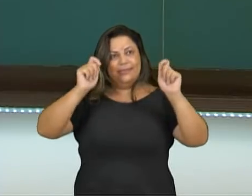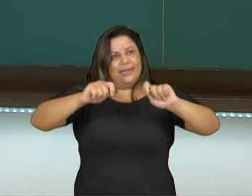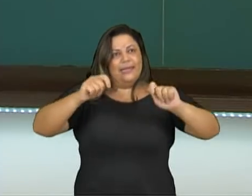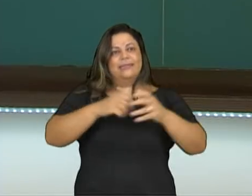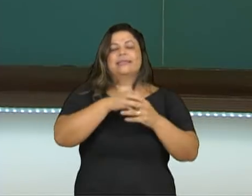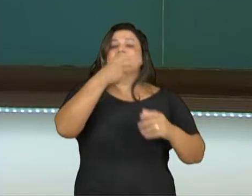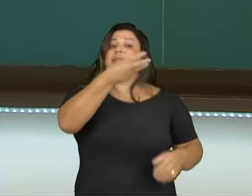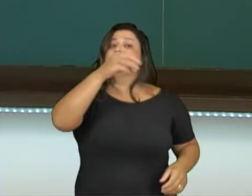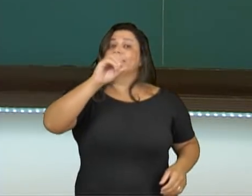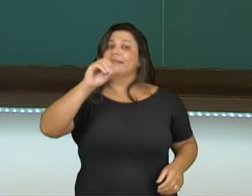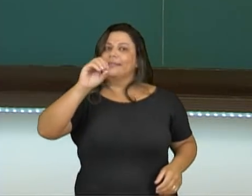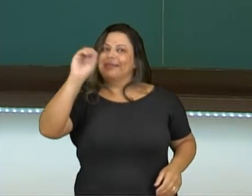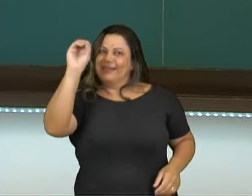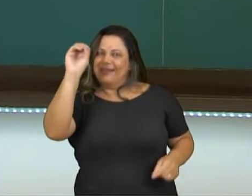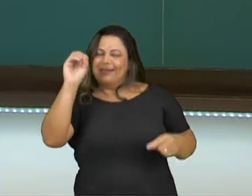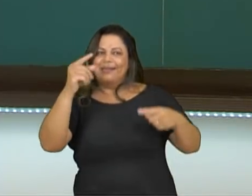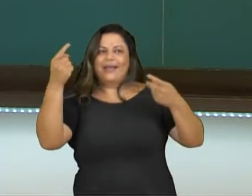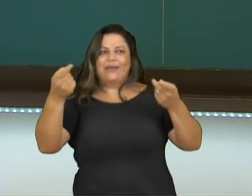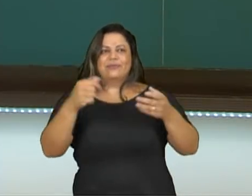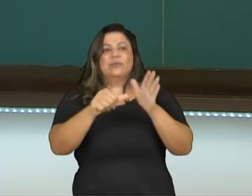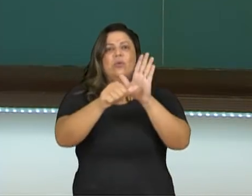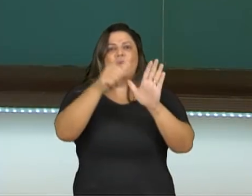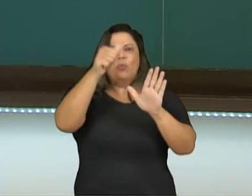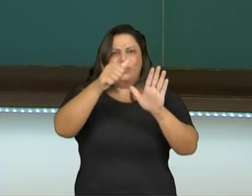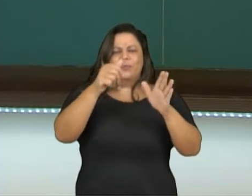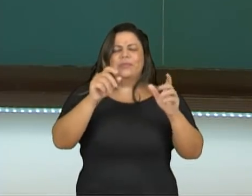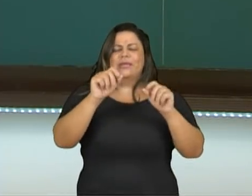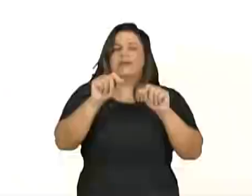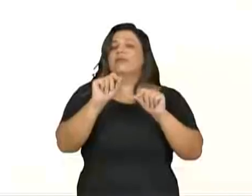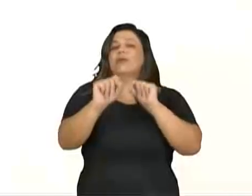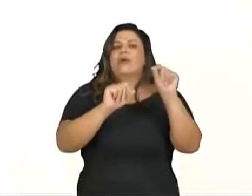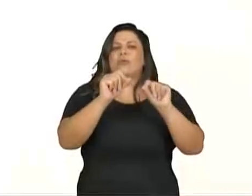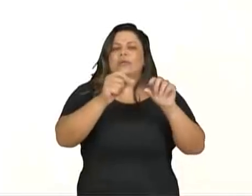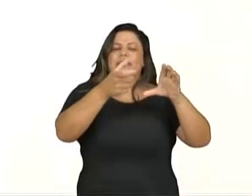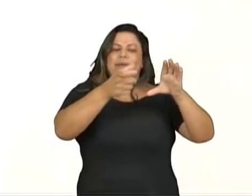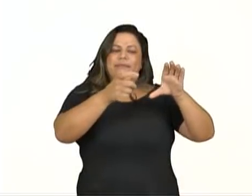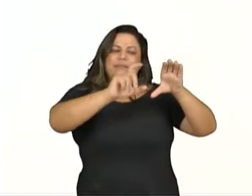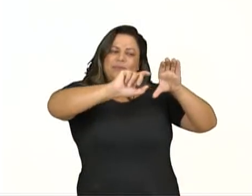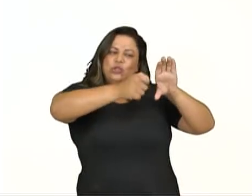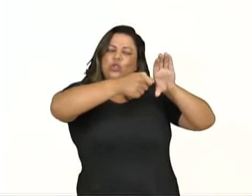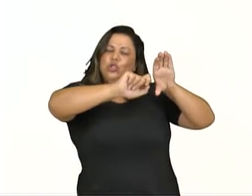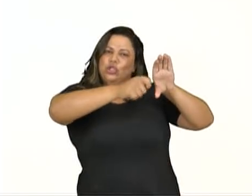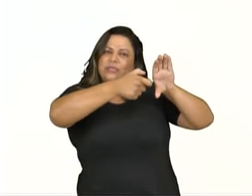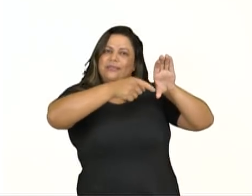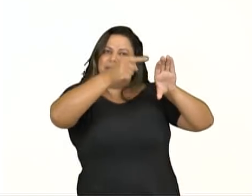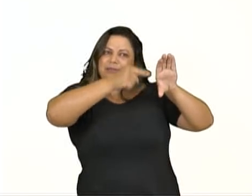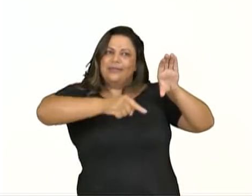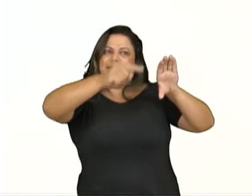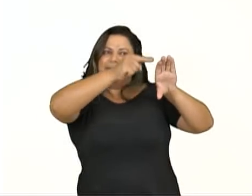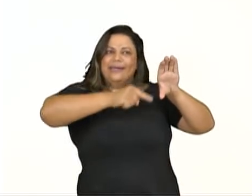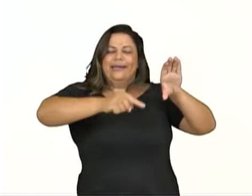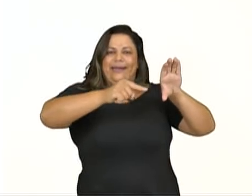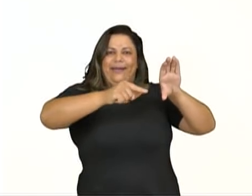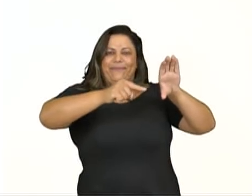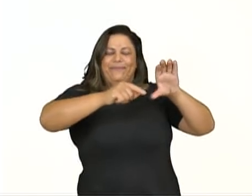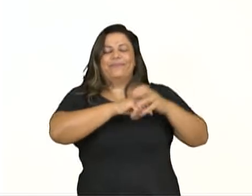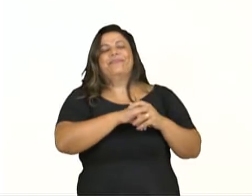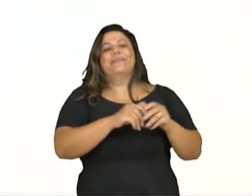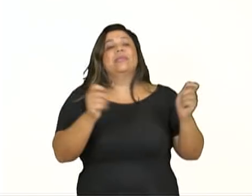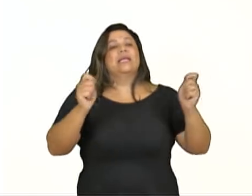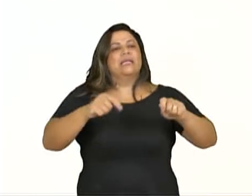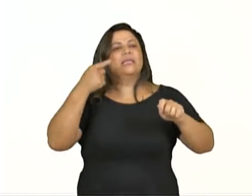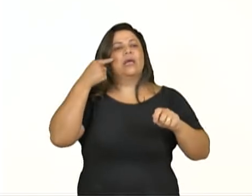30 graus. E aí o nosso primeiro movimento é girar 2π sobre 3 radianos no sentido anti-horário.